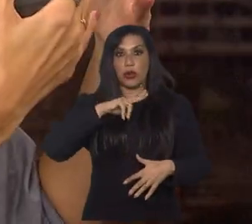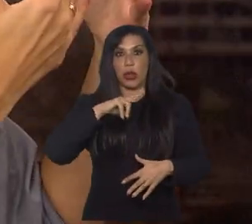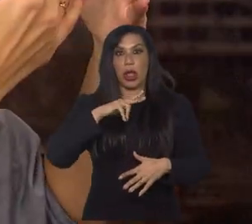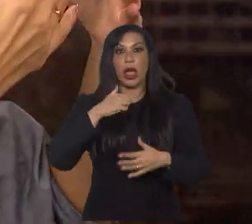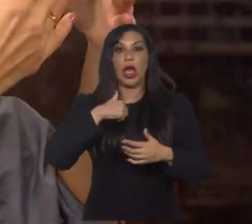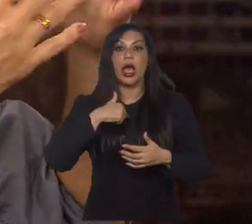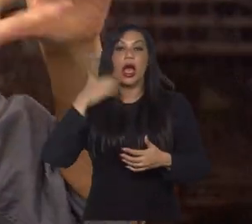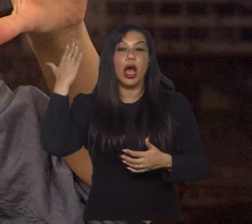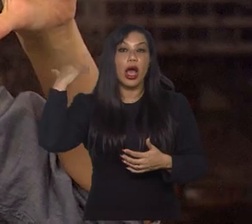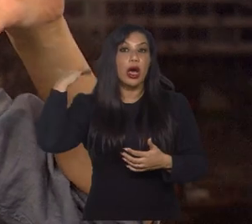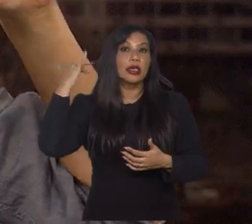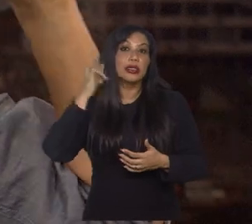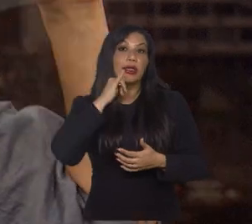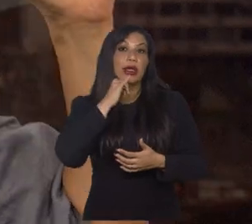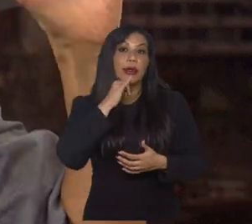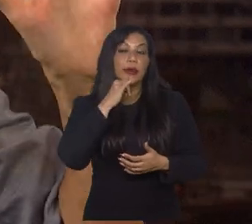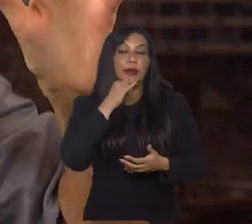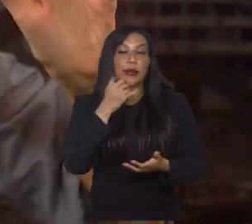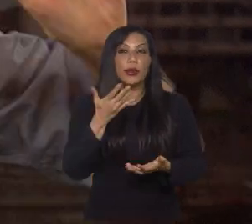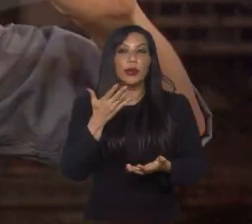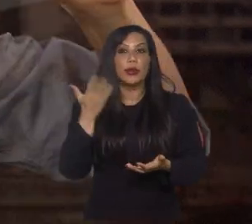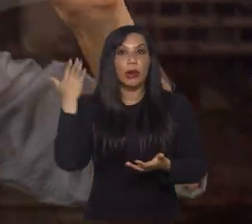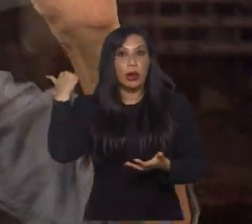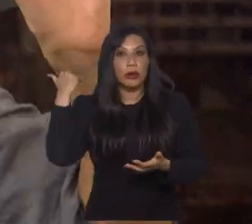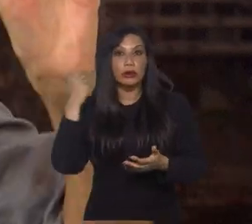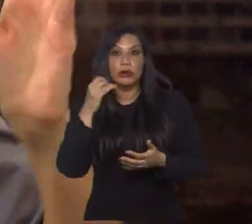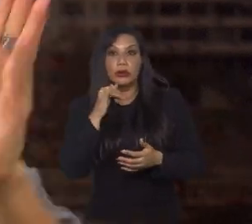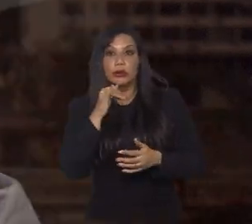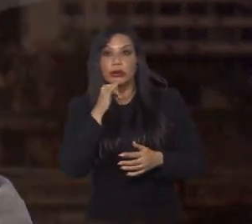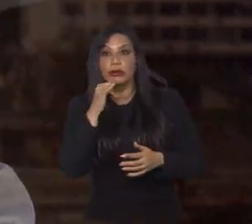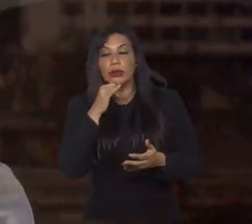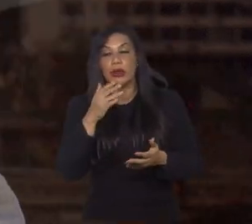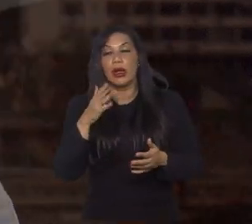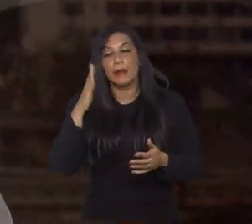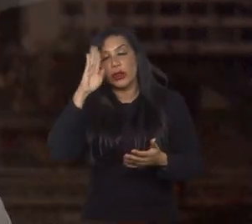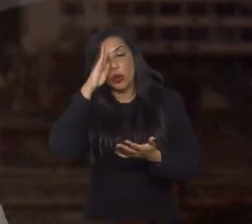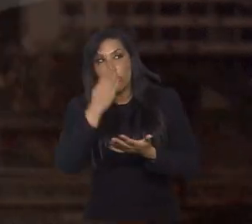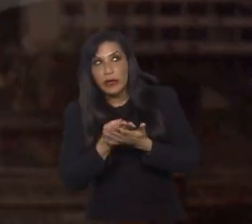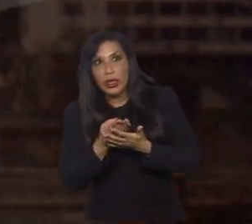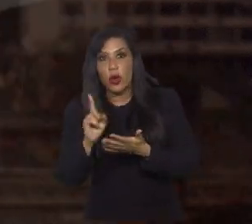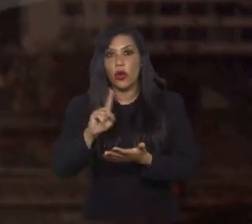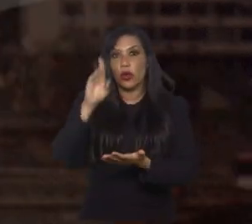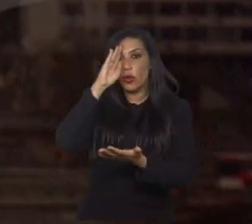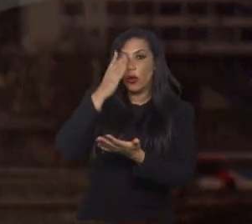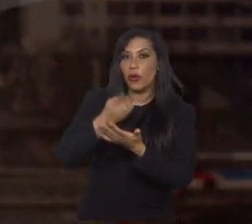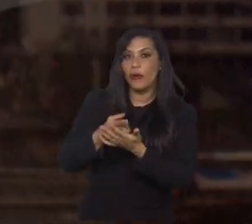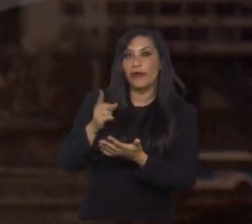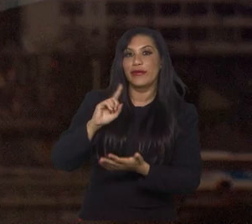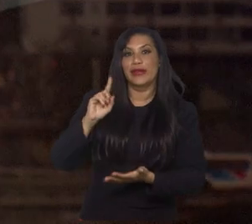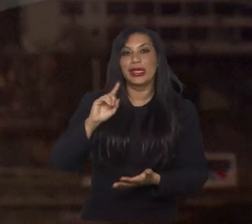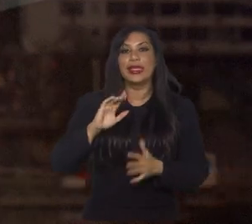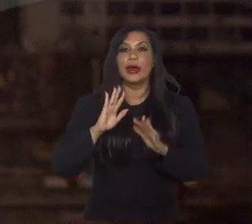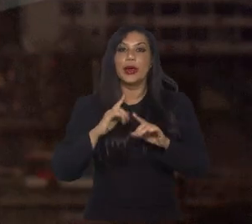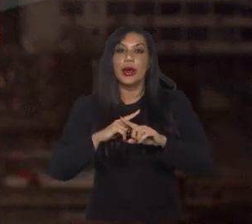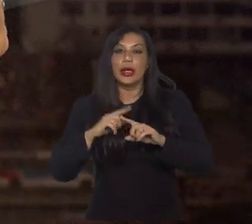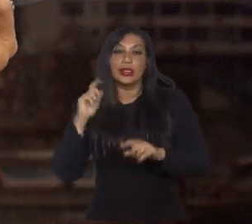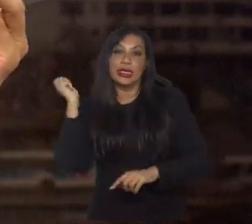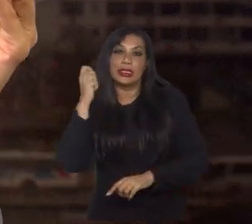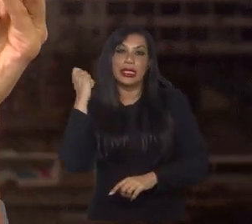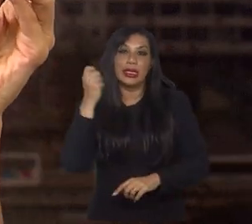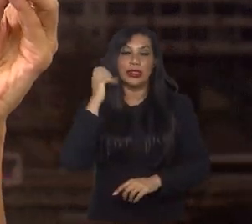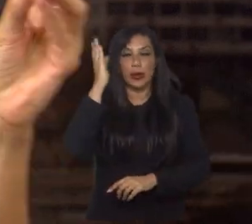gente vinha de um crédito, quase um descrédito, quase caindo em descrédito na